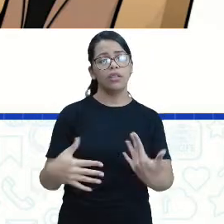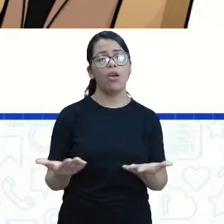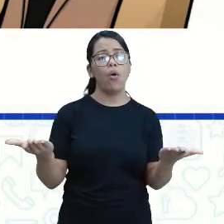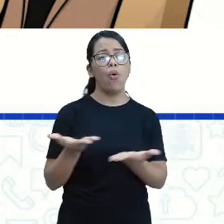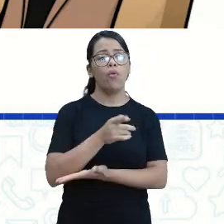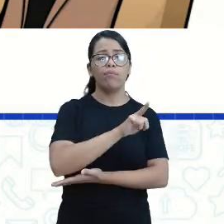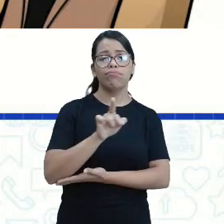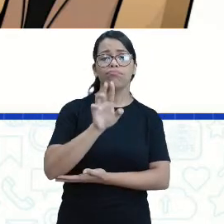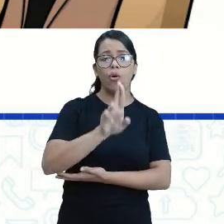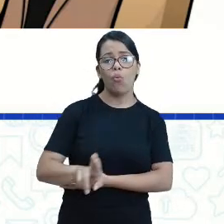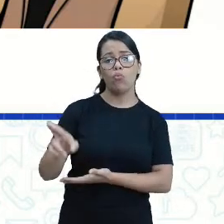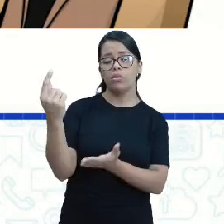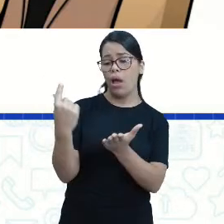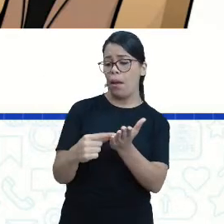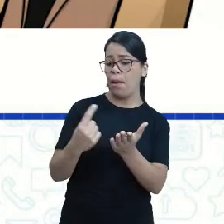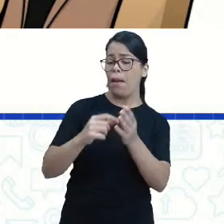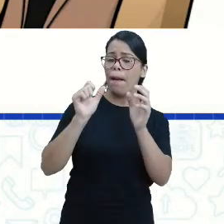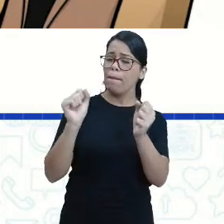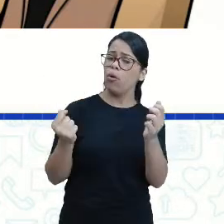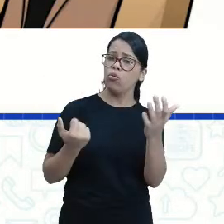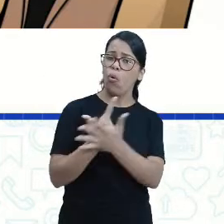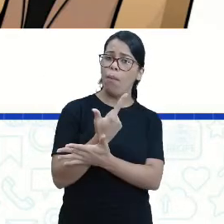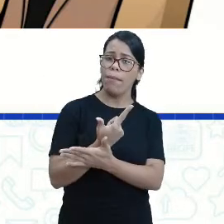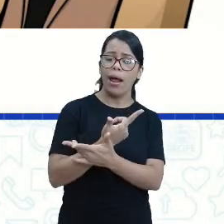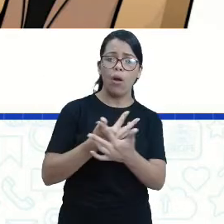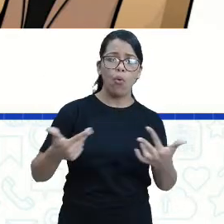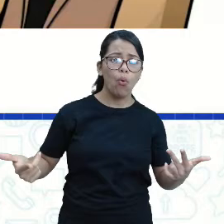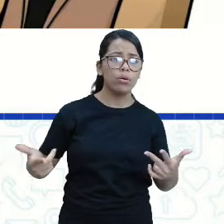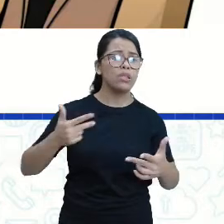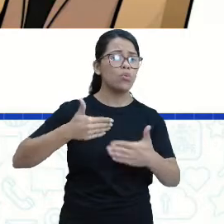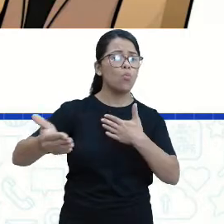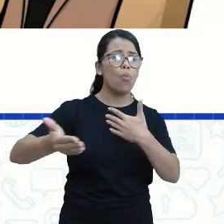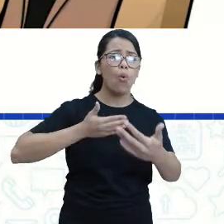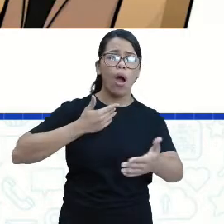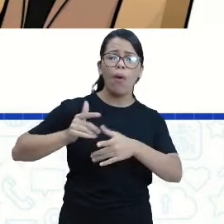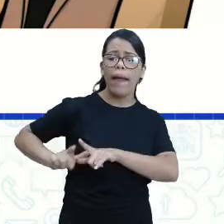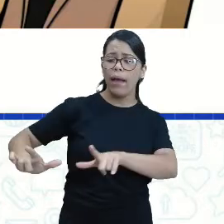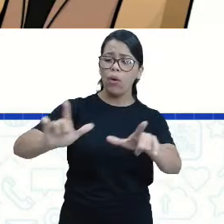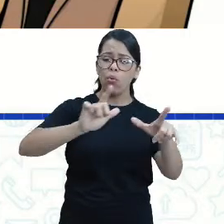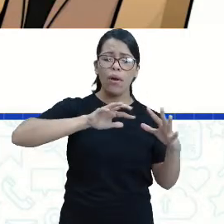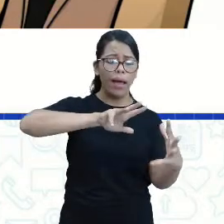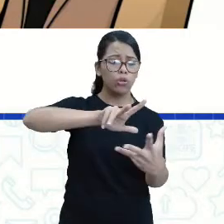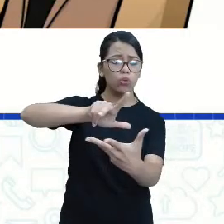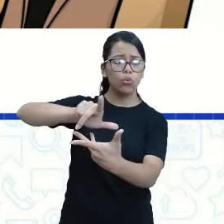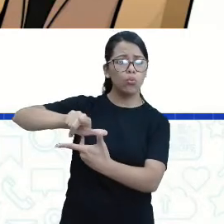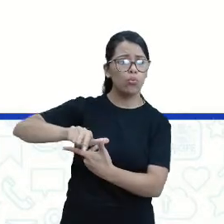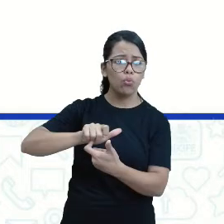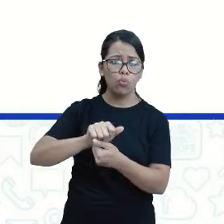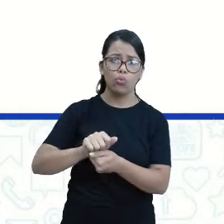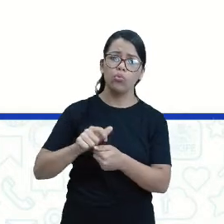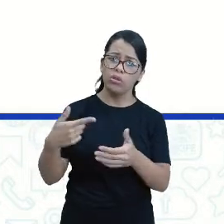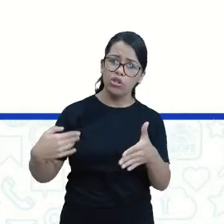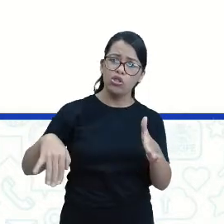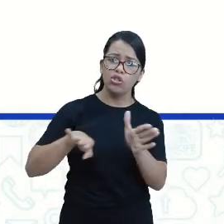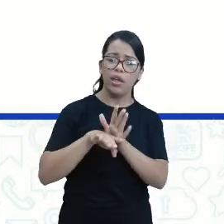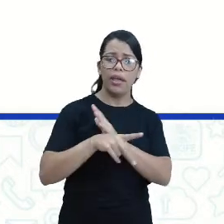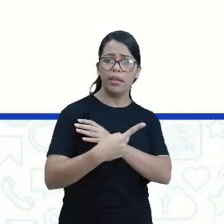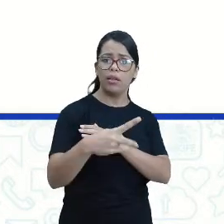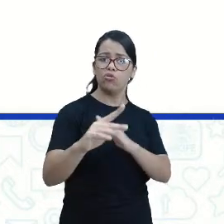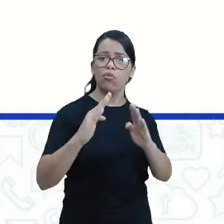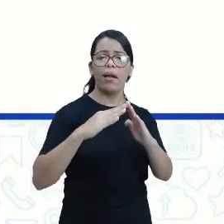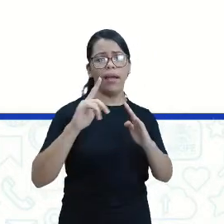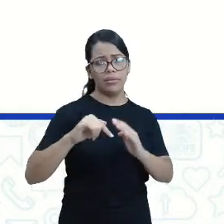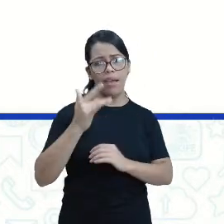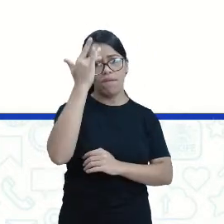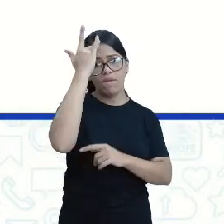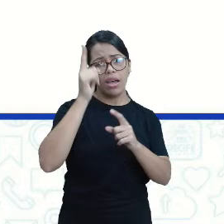da China, do Japão, de qualquer lugar do mundo, chega na tua casa, tá? Isso através da facilidade, mas ela também tem algumas coisas